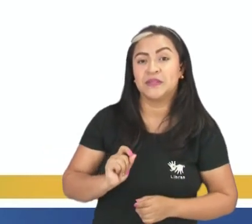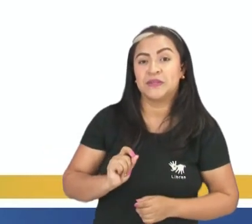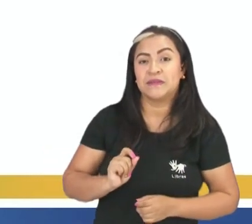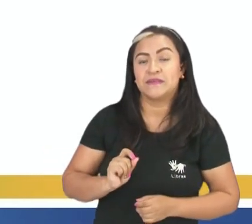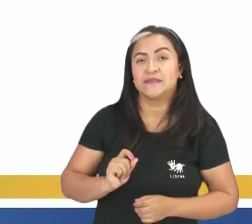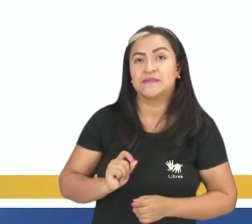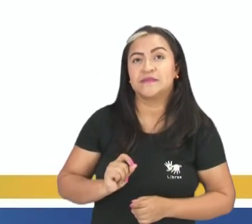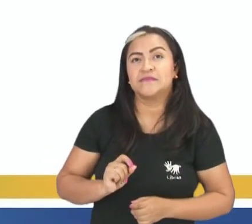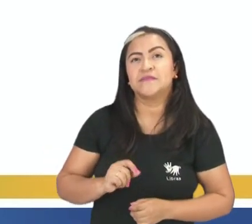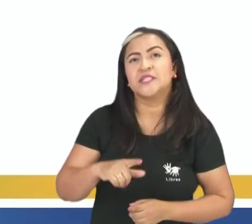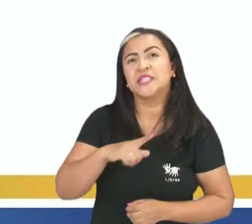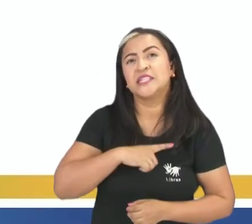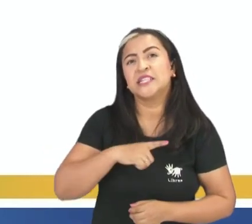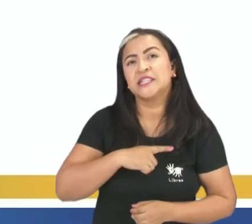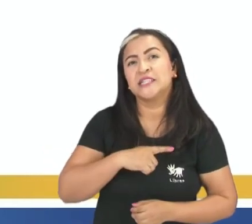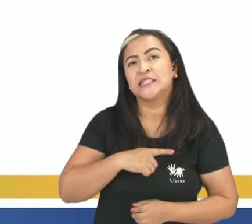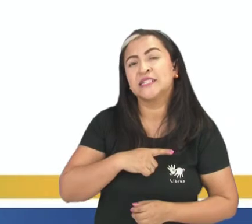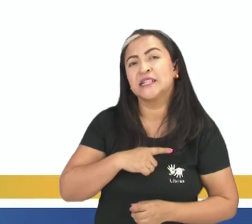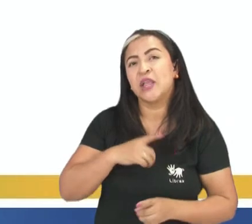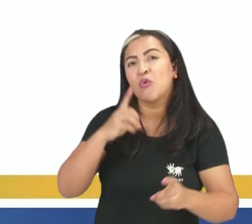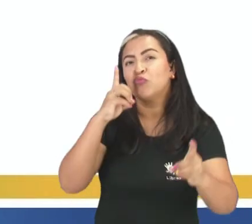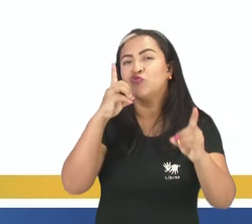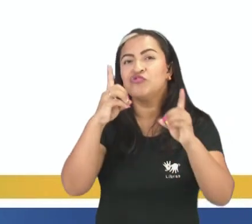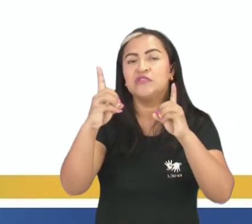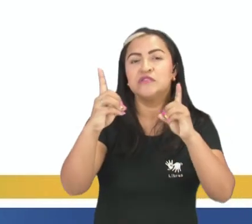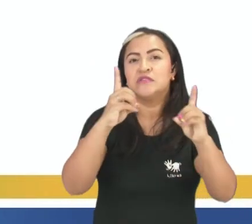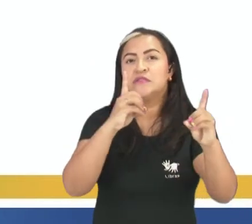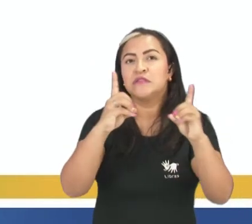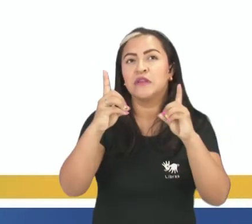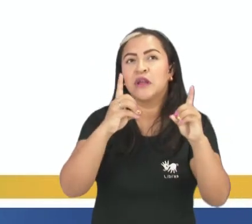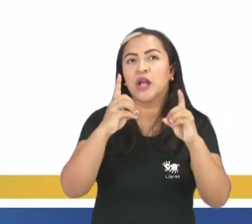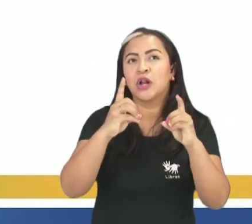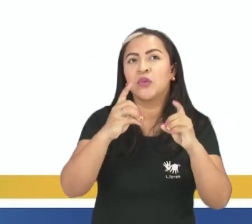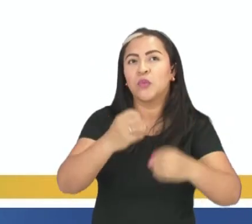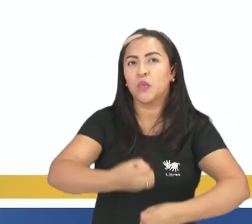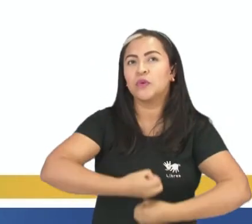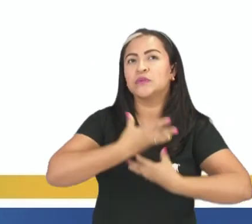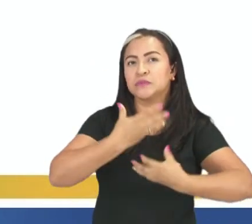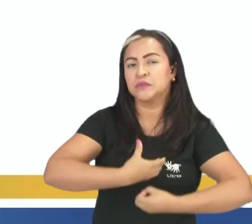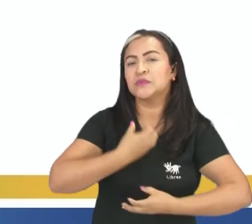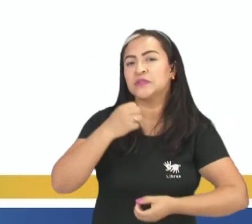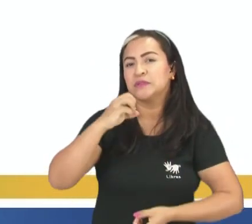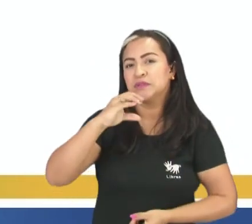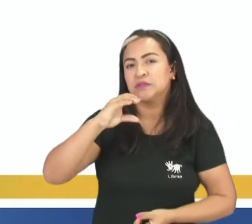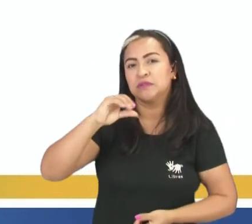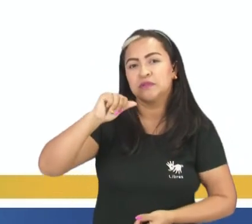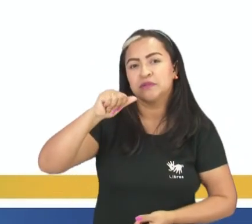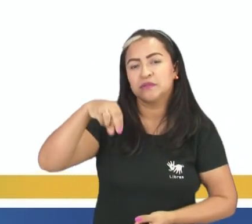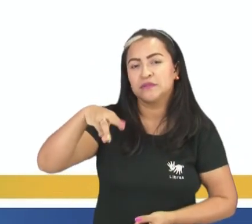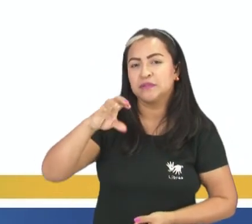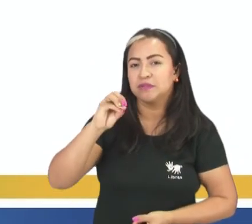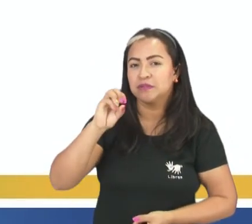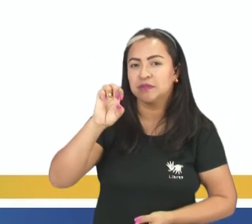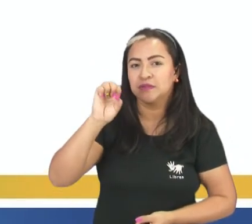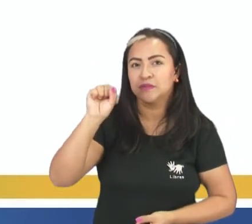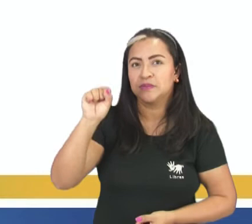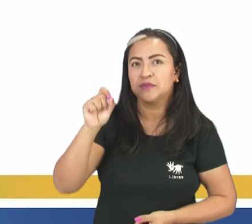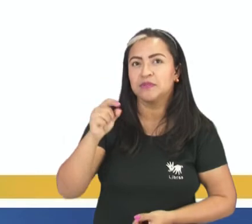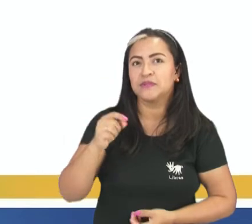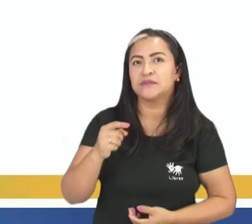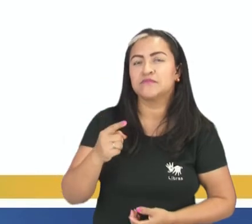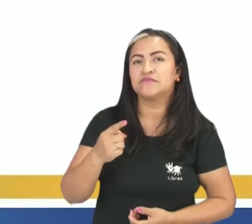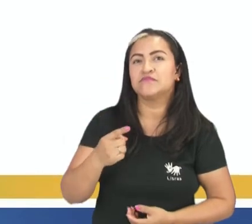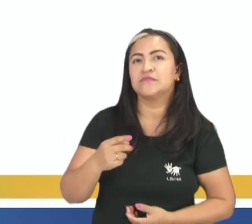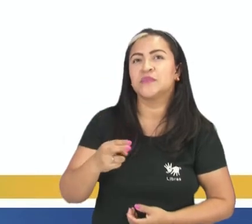tem ali um diálogo com esse poema aí, com esse texto de Camões. Observem.